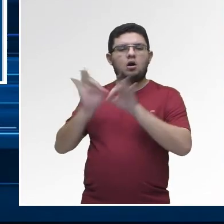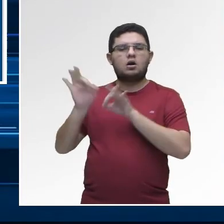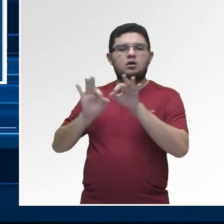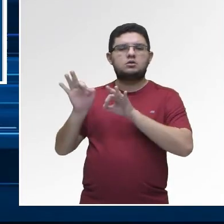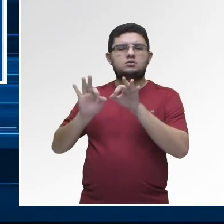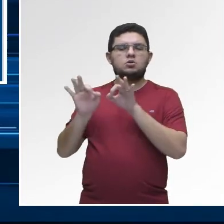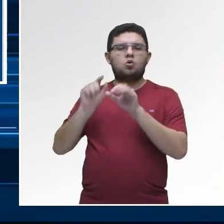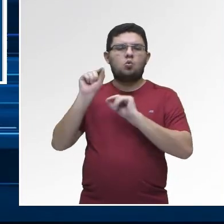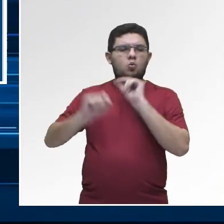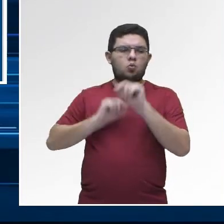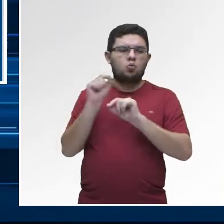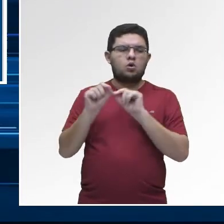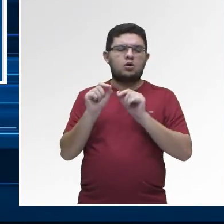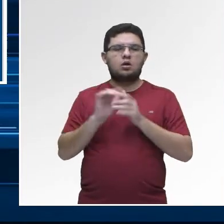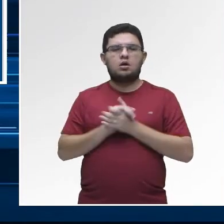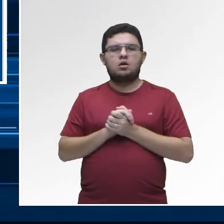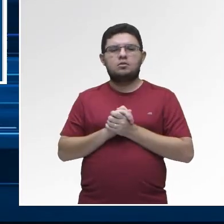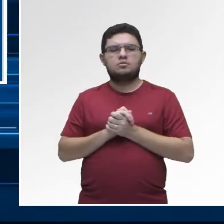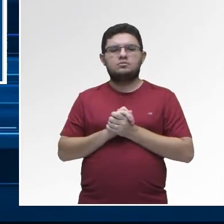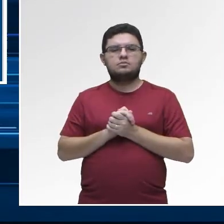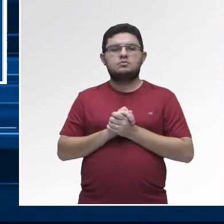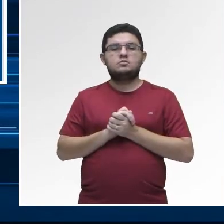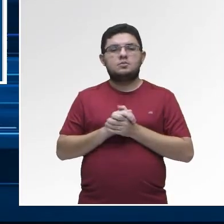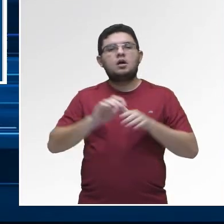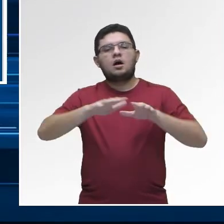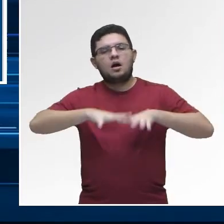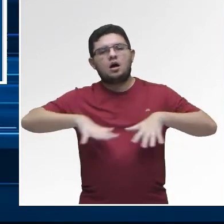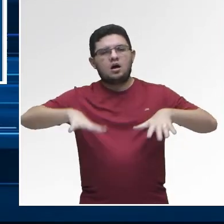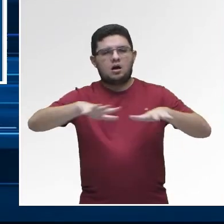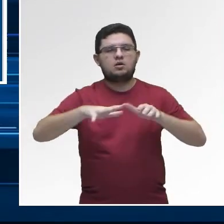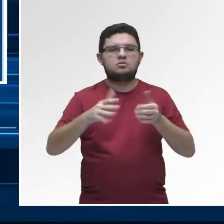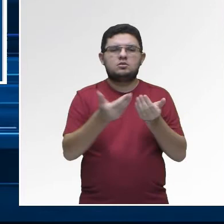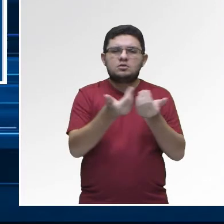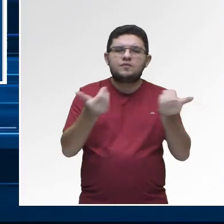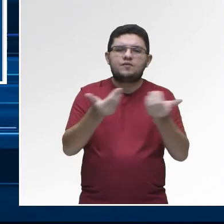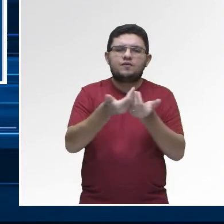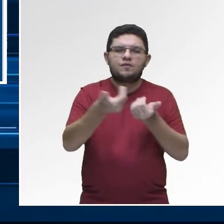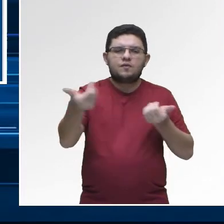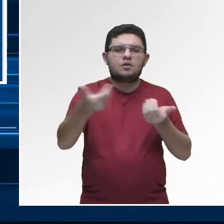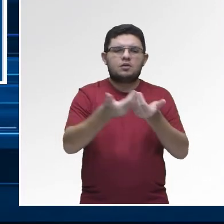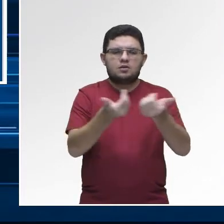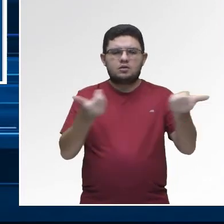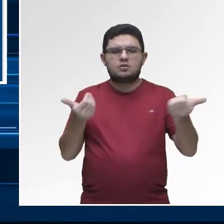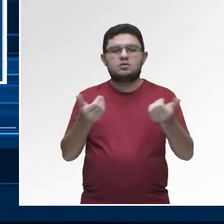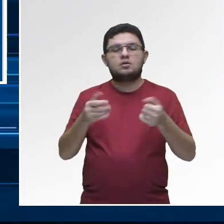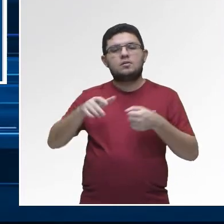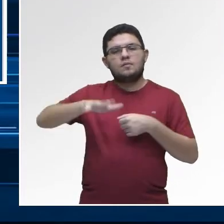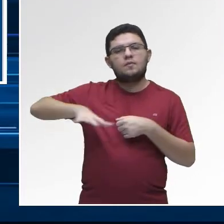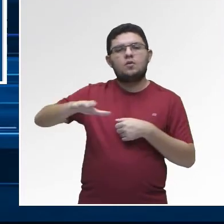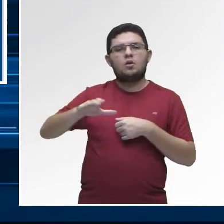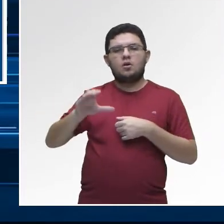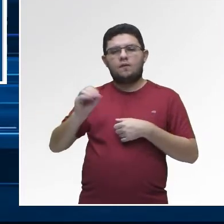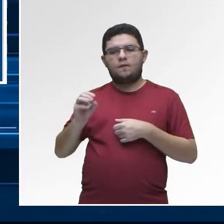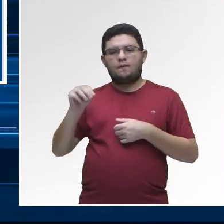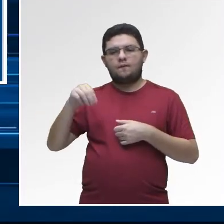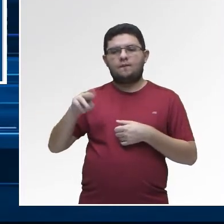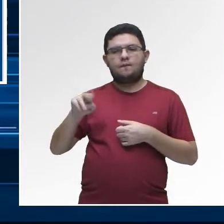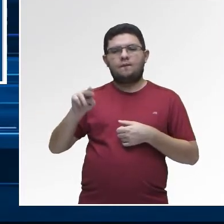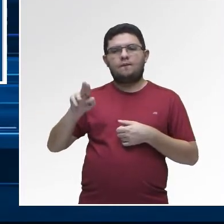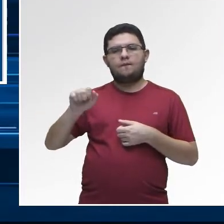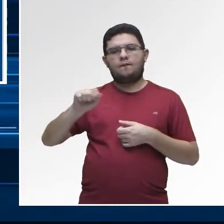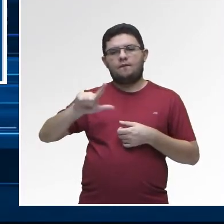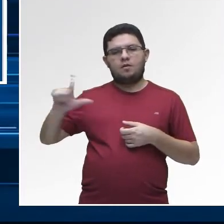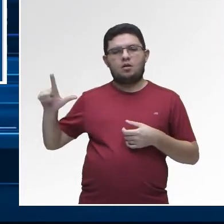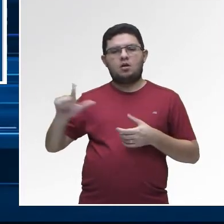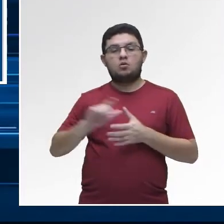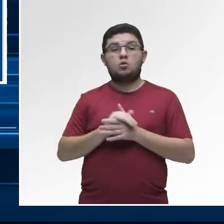o patrimônio lá, a terra, né? Então, tinha lá o espaço comunal, onde